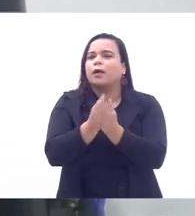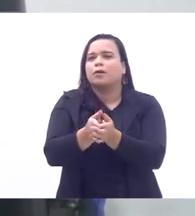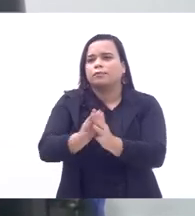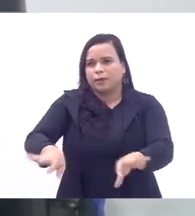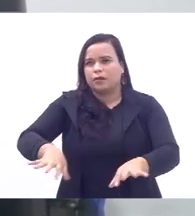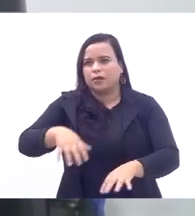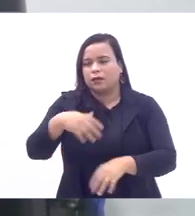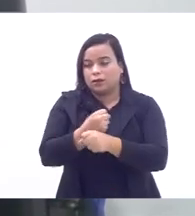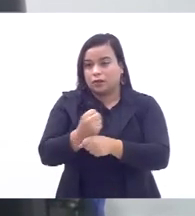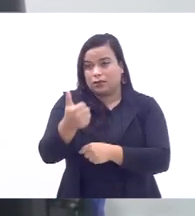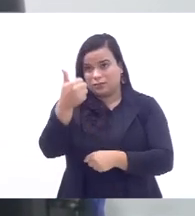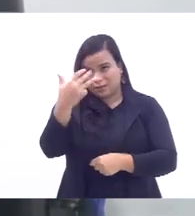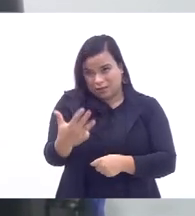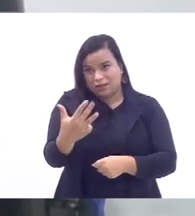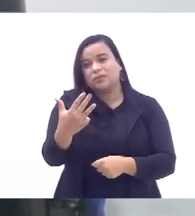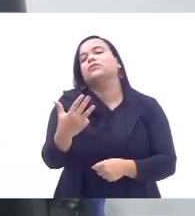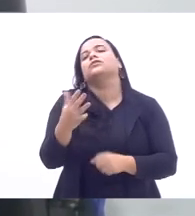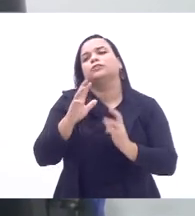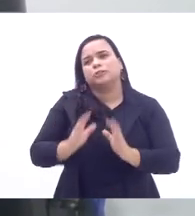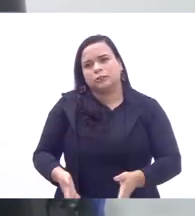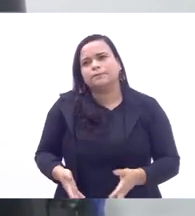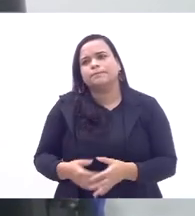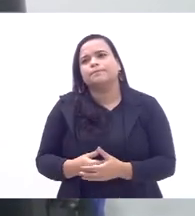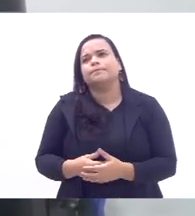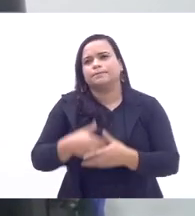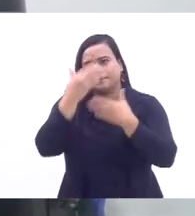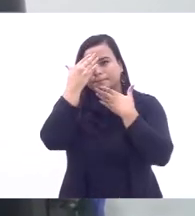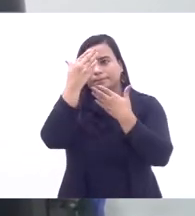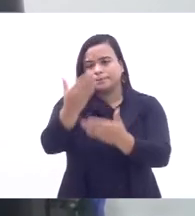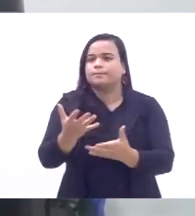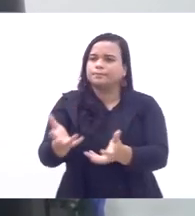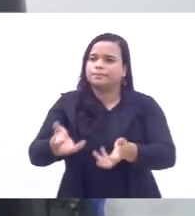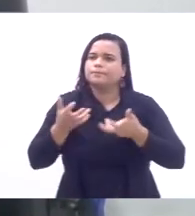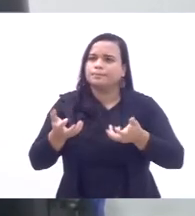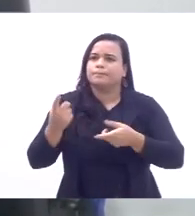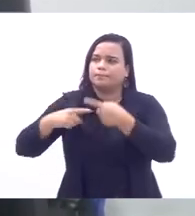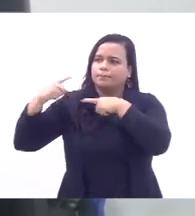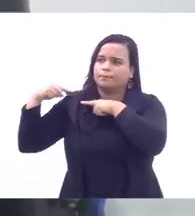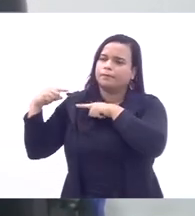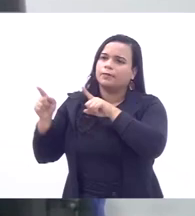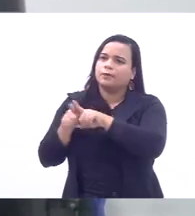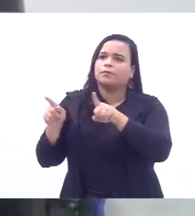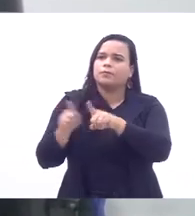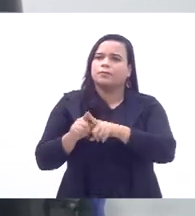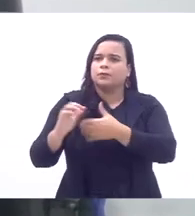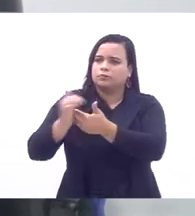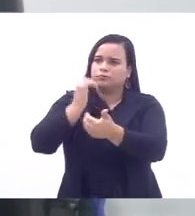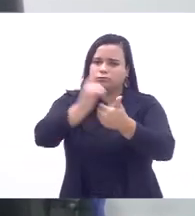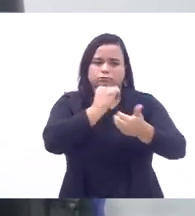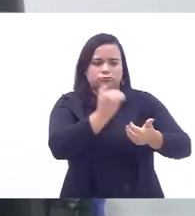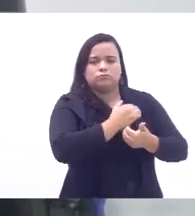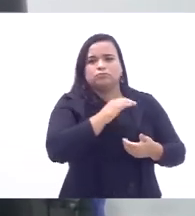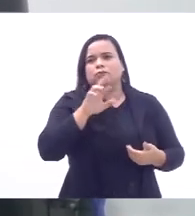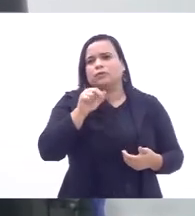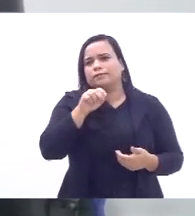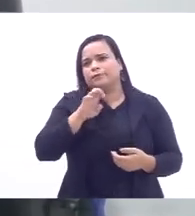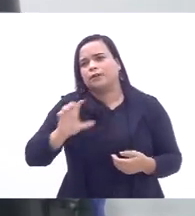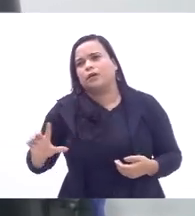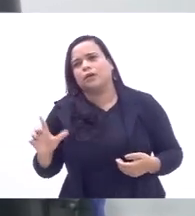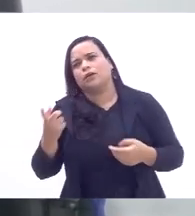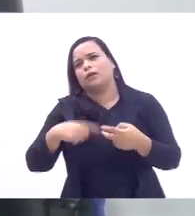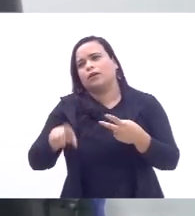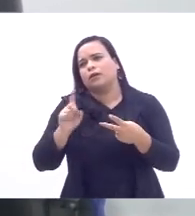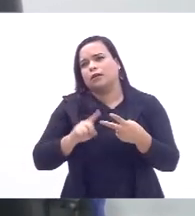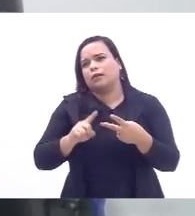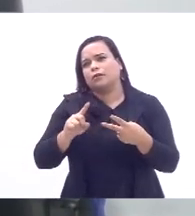anos, afilhado de Padrinho Toerá. Agradecer aos meus ancestrais, agradecer aos percursores, como Rafael,